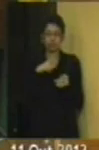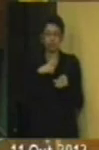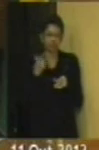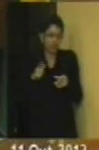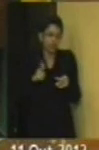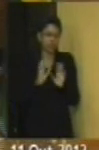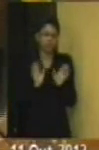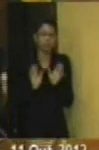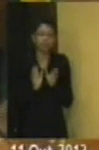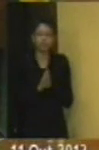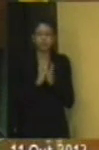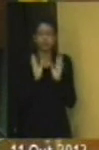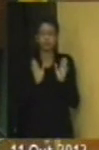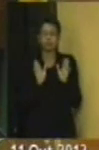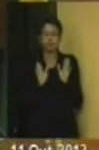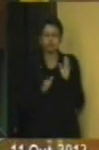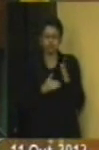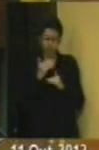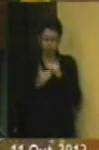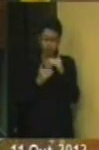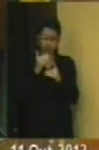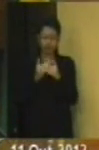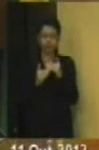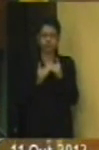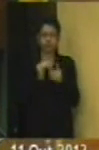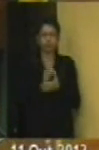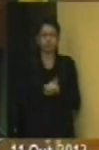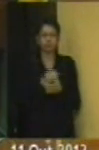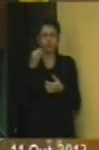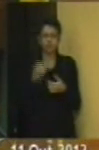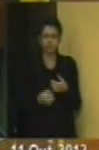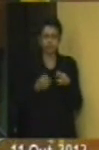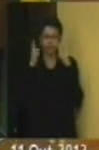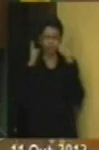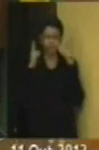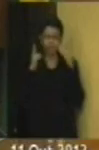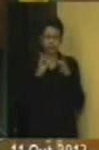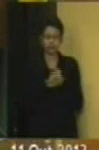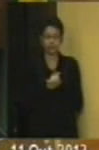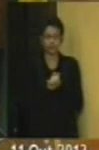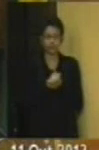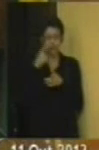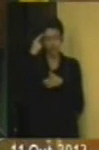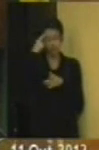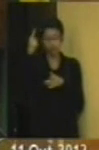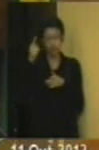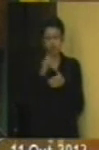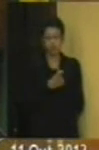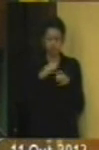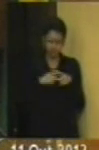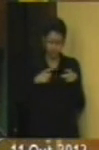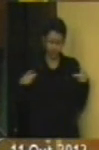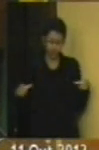mas certamente nós vamos caminhar nessa direção e eu espero que esse não seja o pensamento da maioria